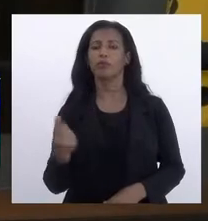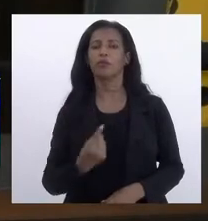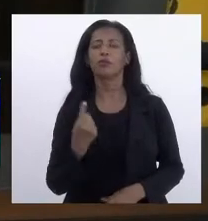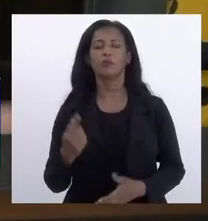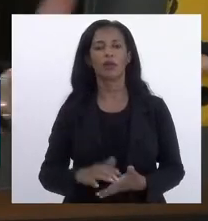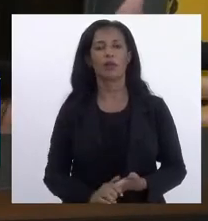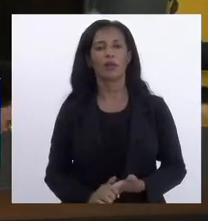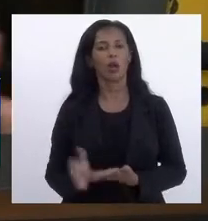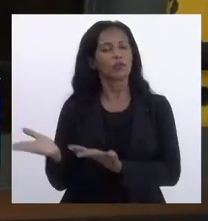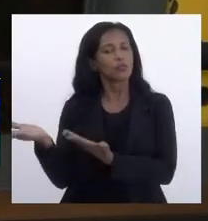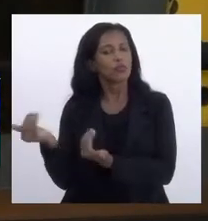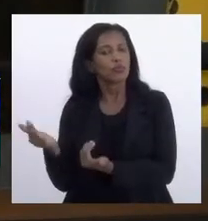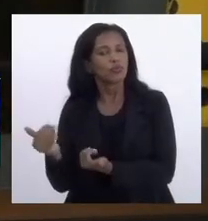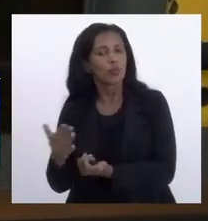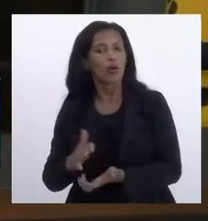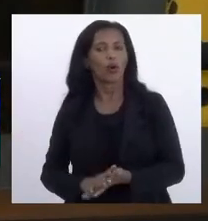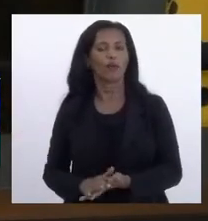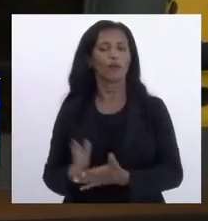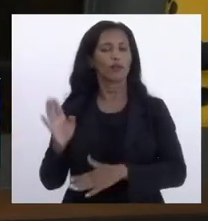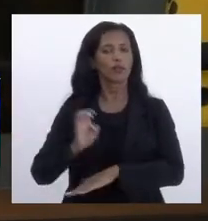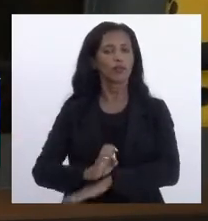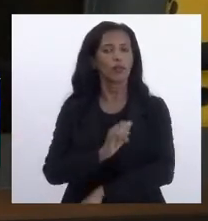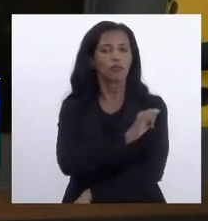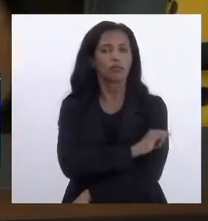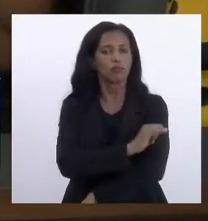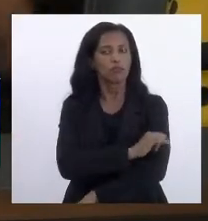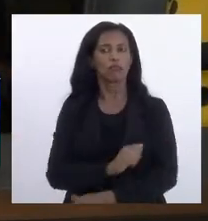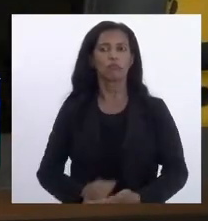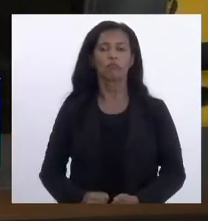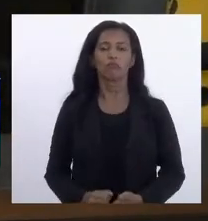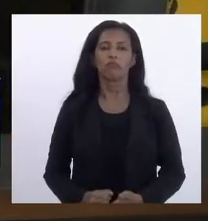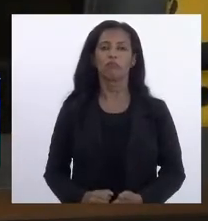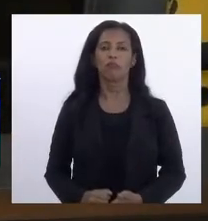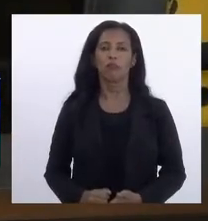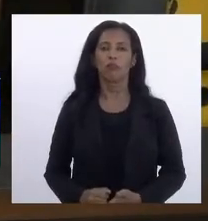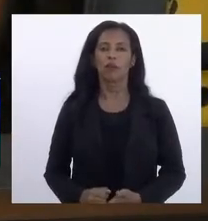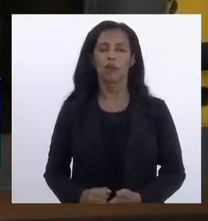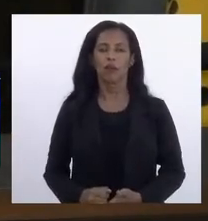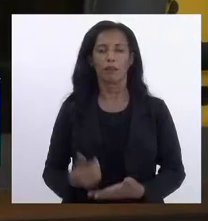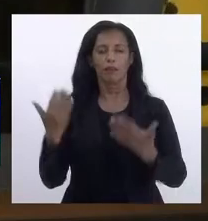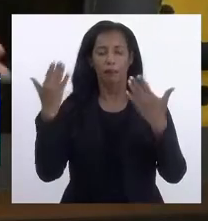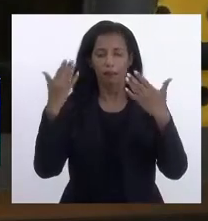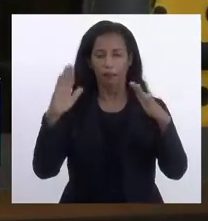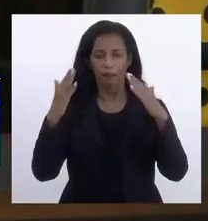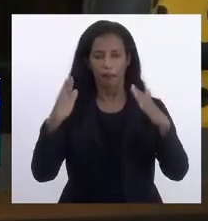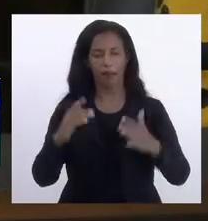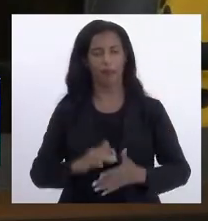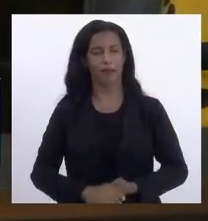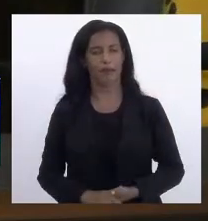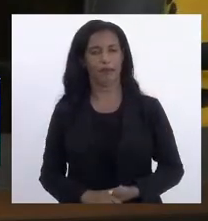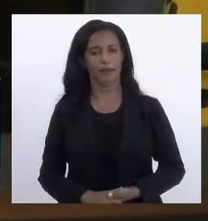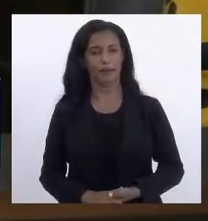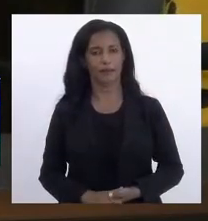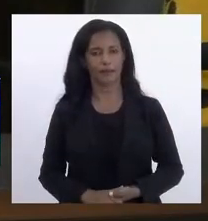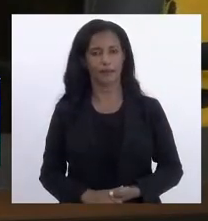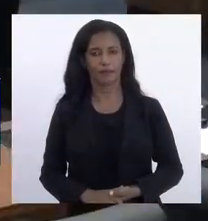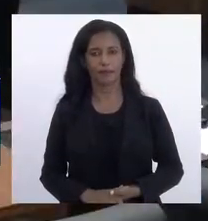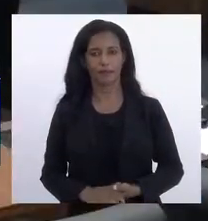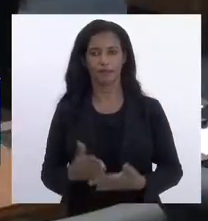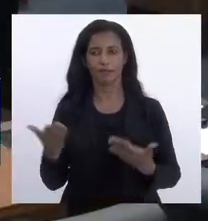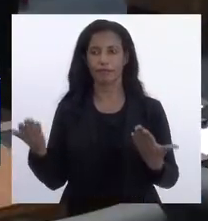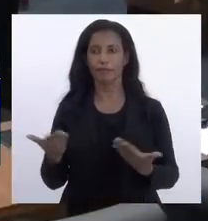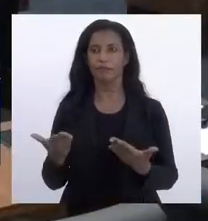as nossas jovens, né, no estado do Rio de Janeiro, voltado para essa área. Parabéns pela luta.